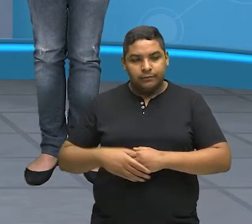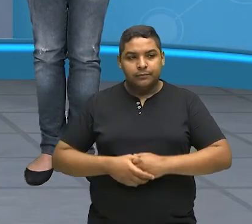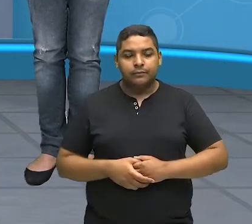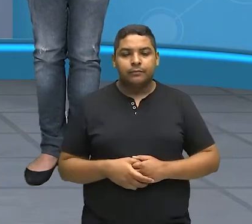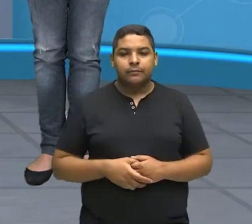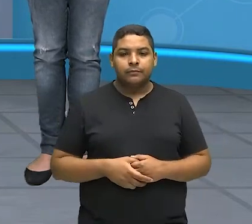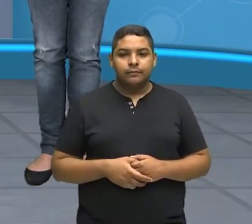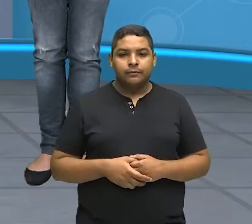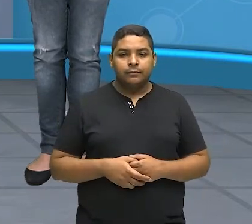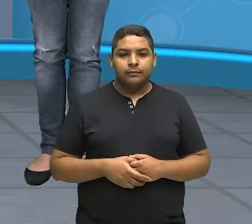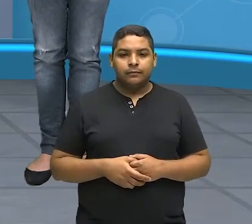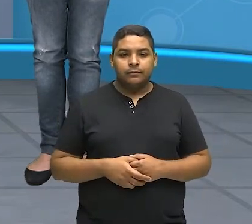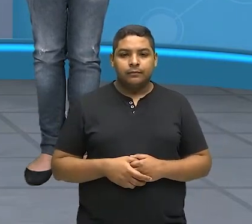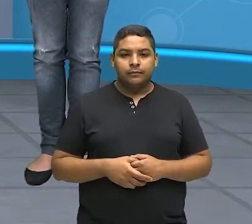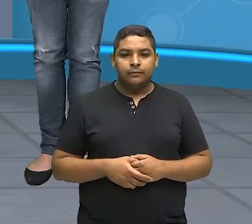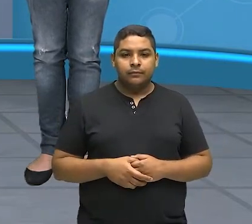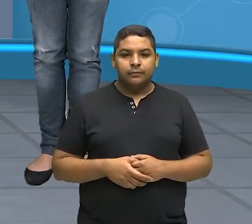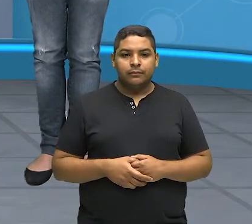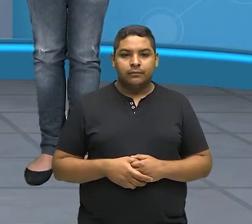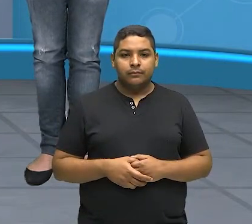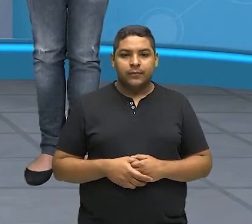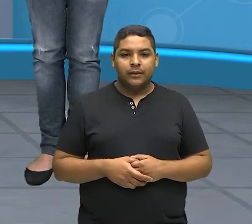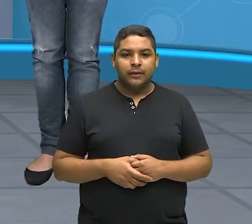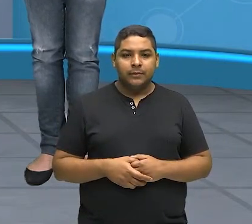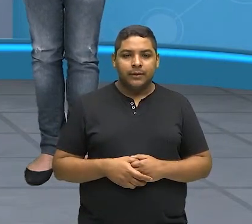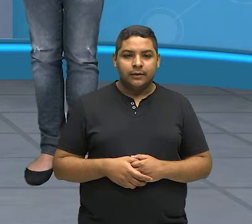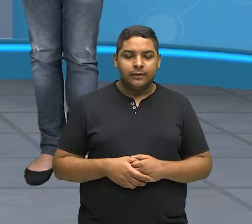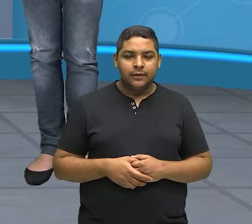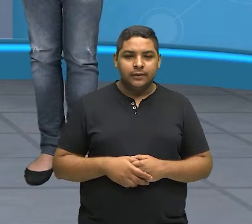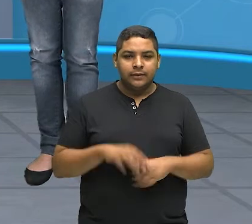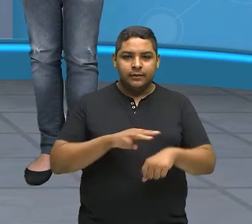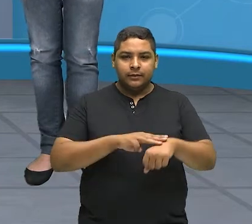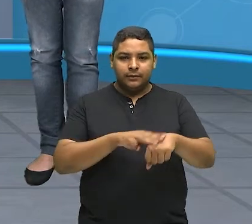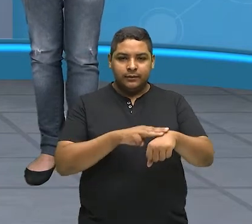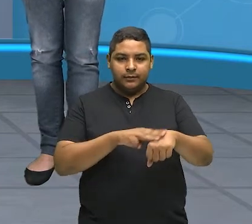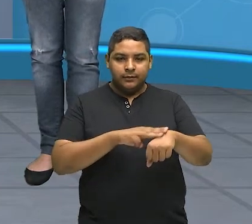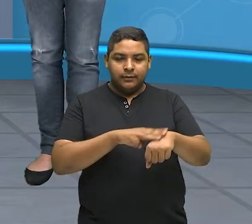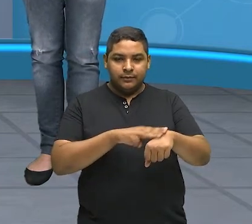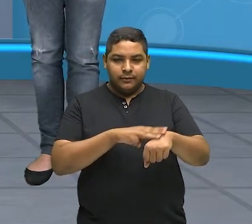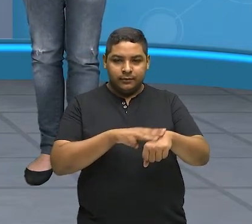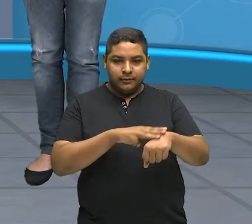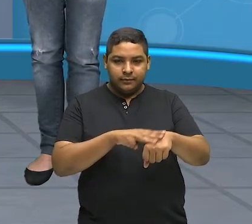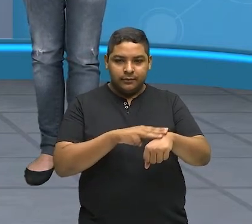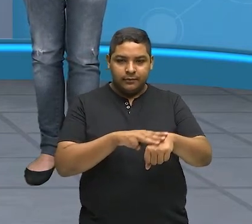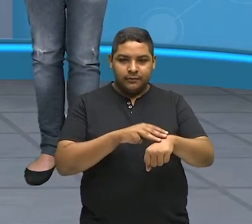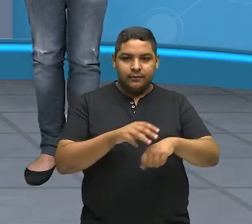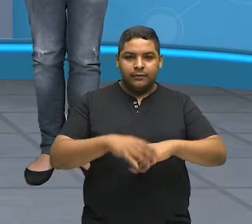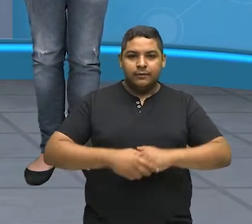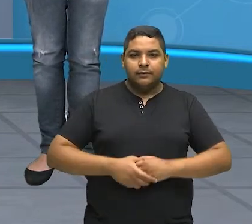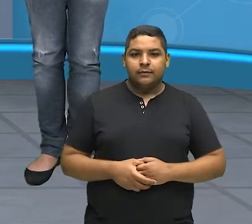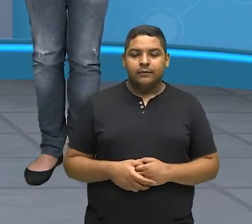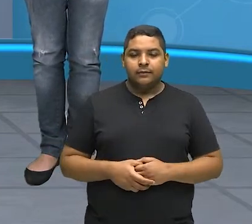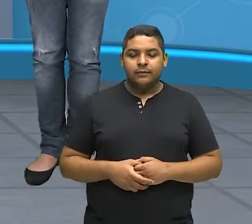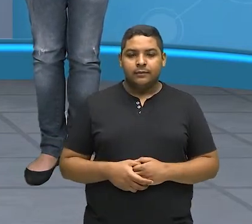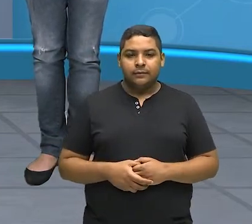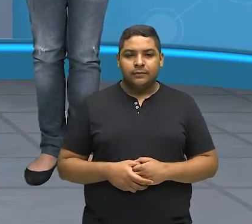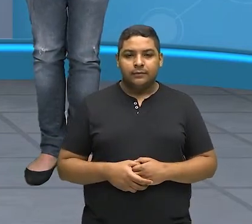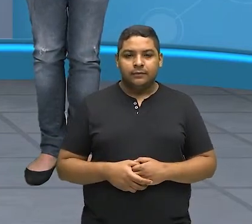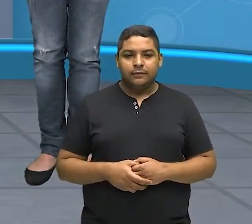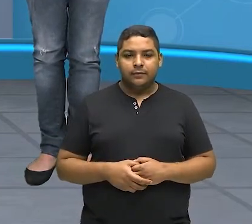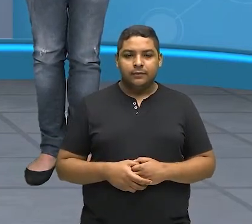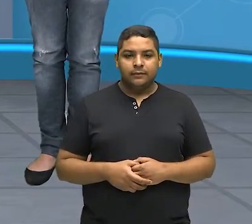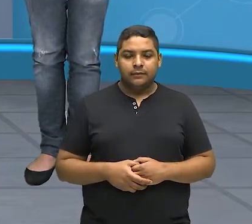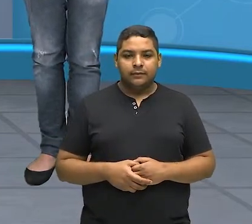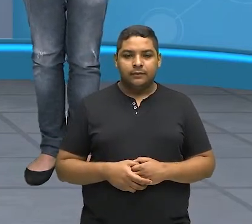uma outra color. Brown, brown, brown. Depois, nós